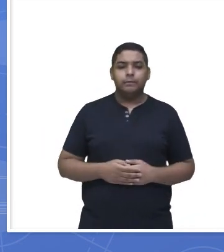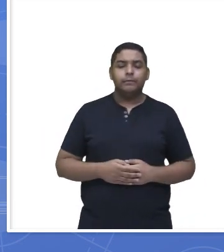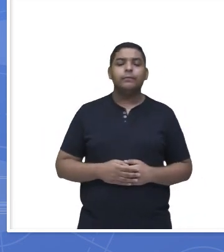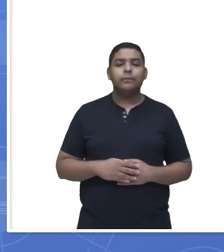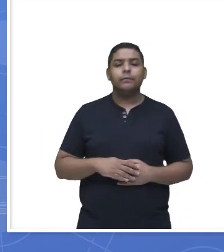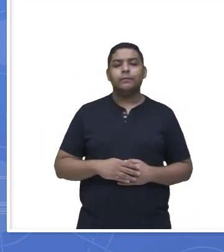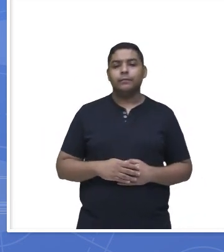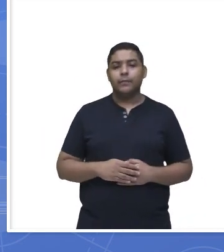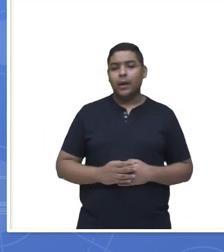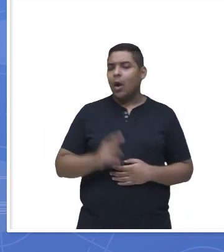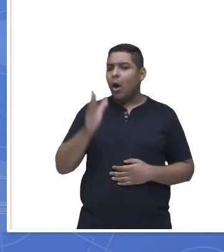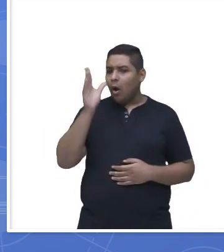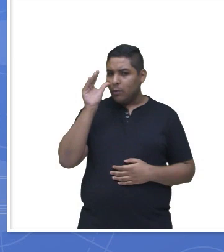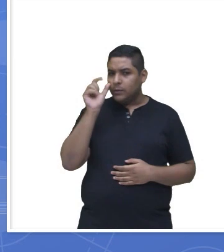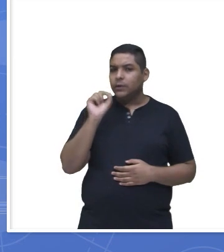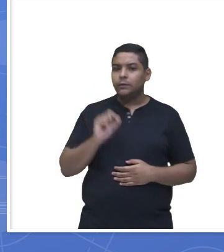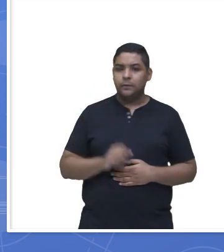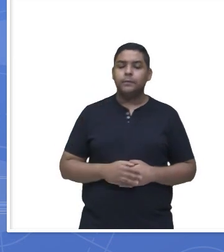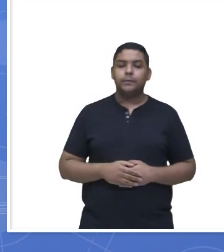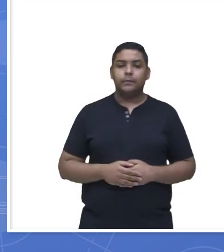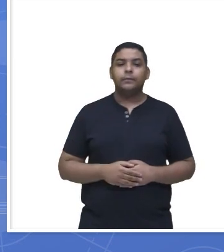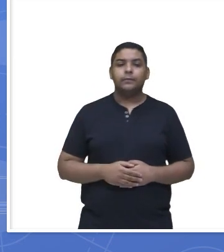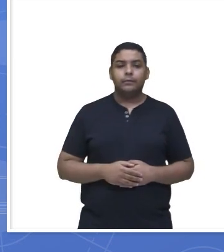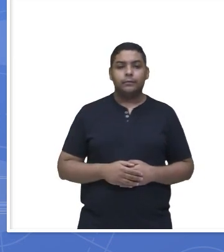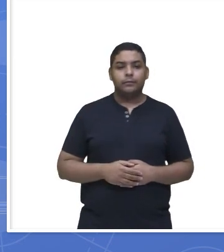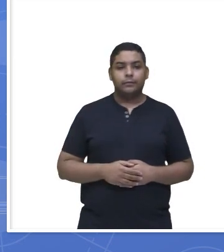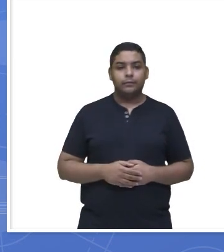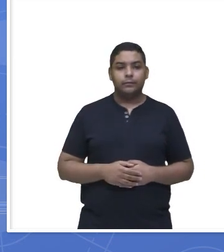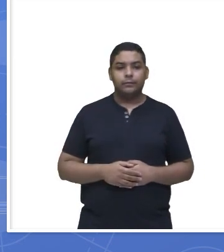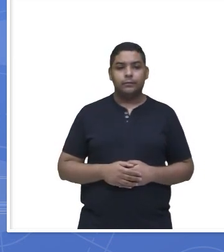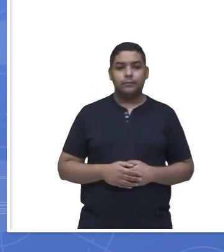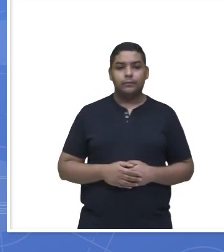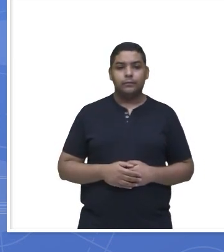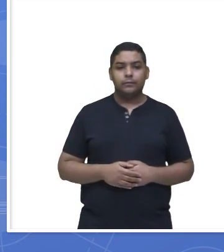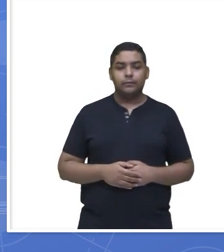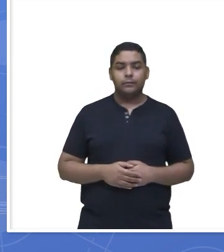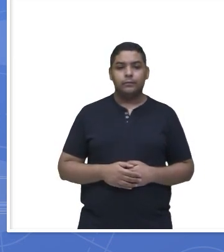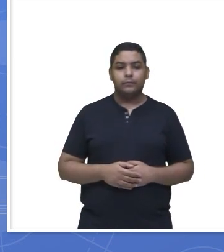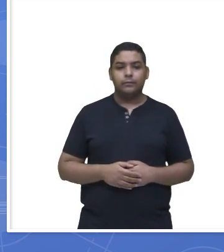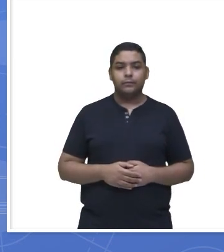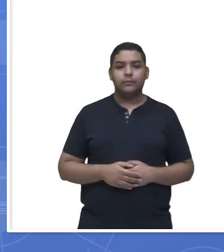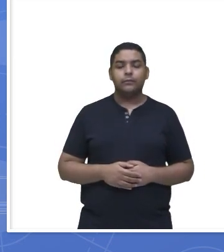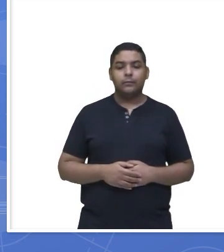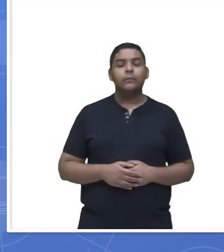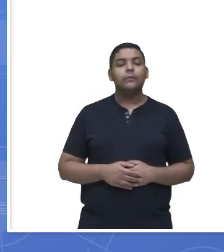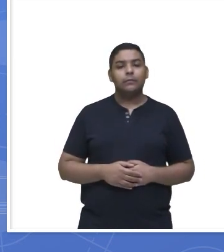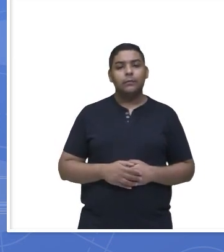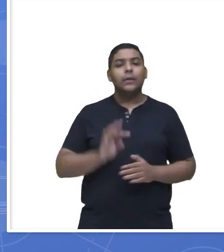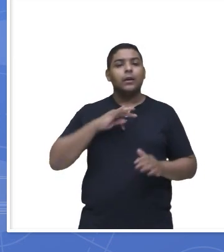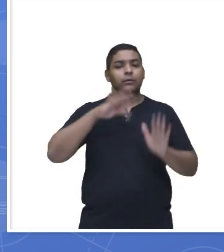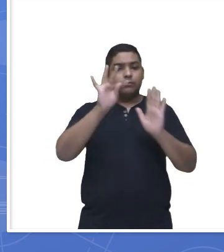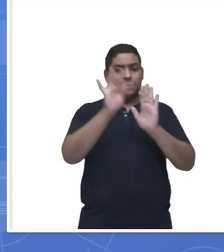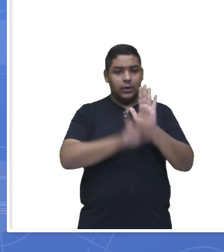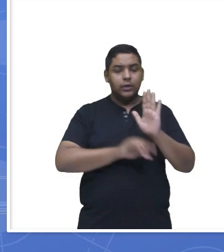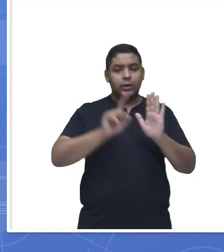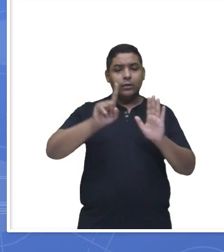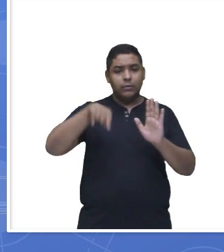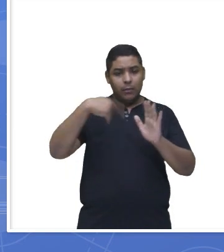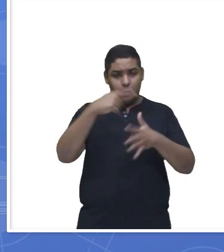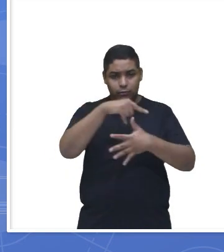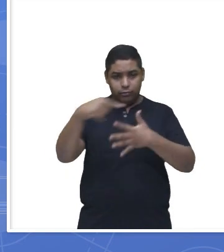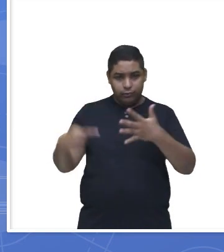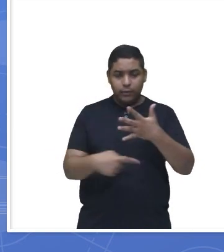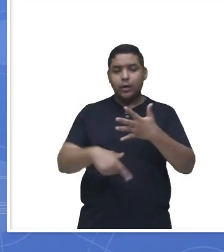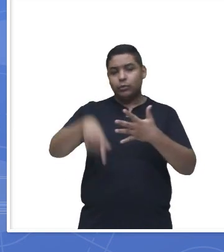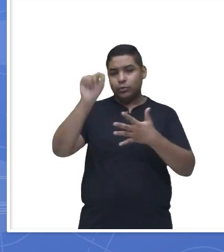se apresentando. Na continuidade, tem mais aqui, para você, daqui a pouco, assinalar corretamente. Corretamente, tá bom? Este